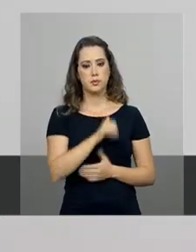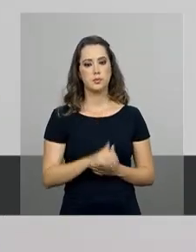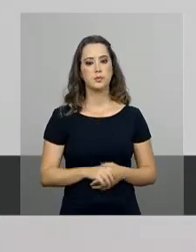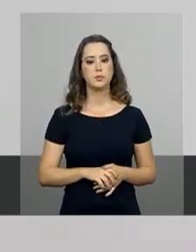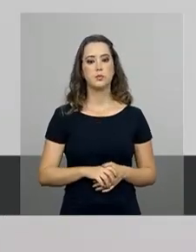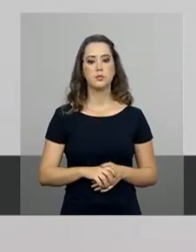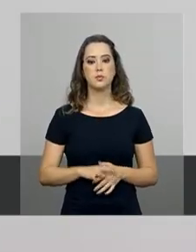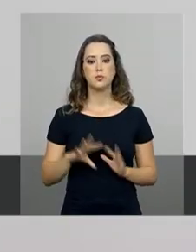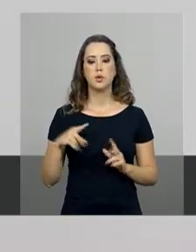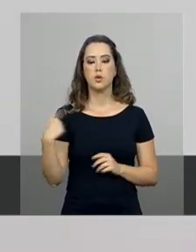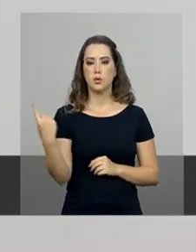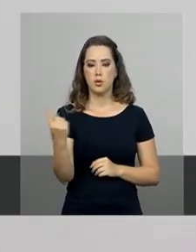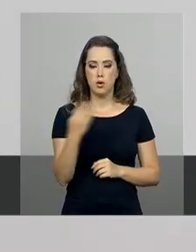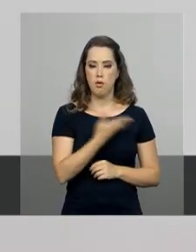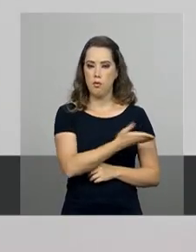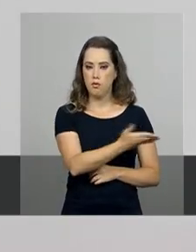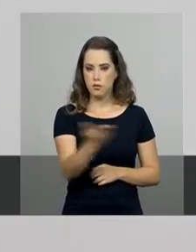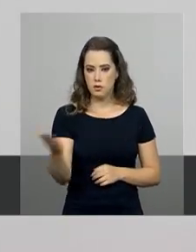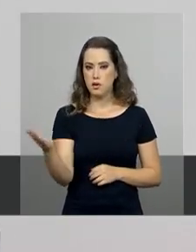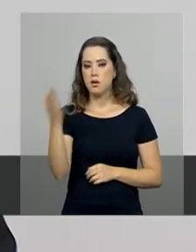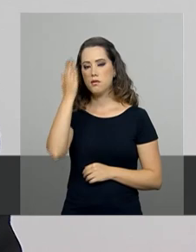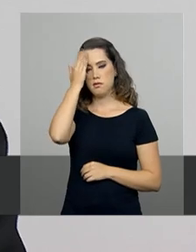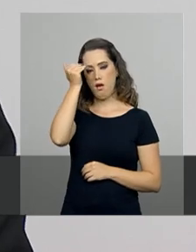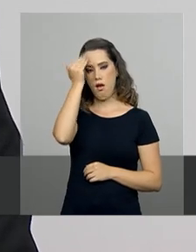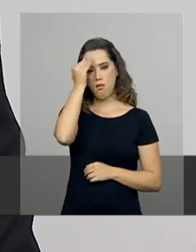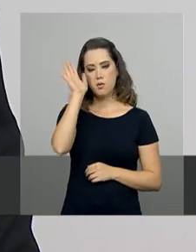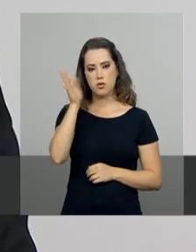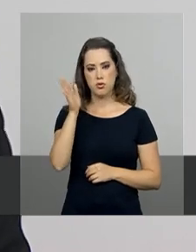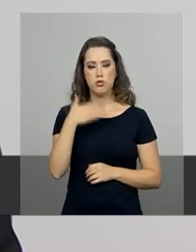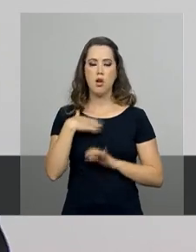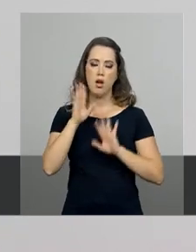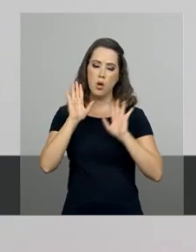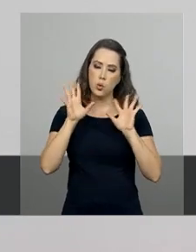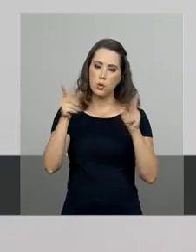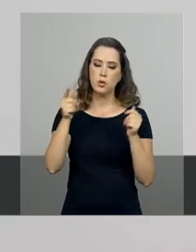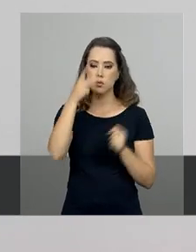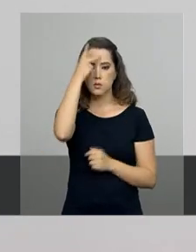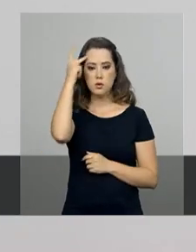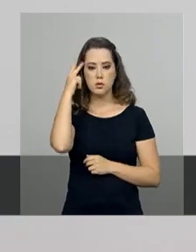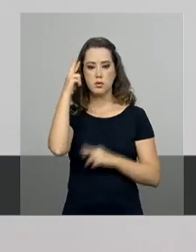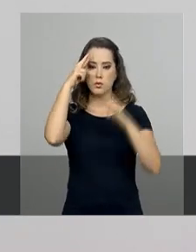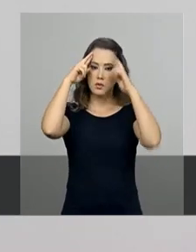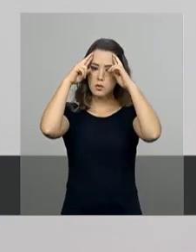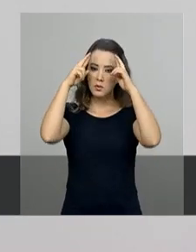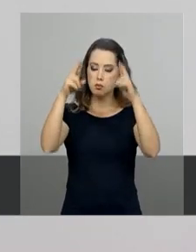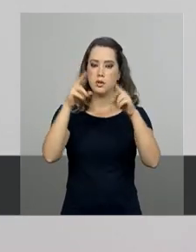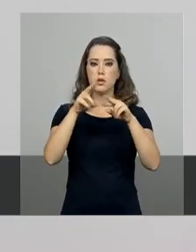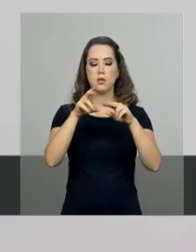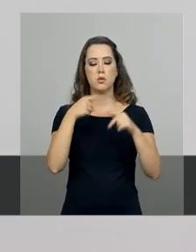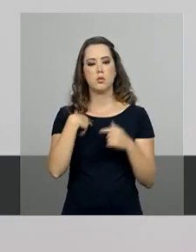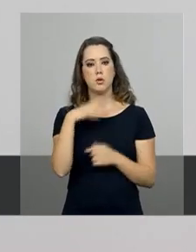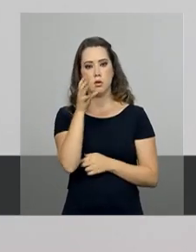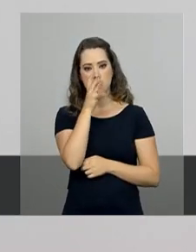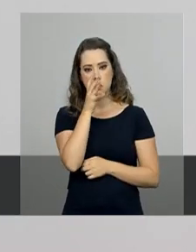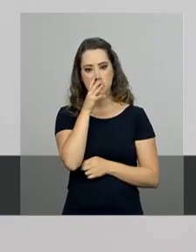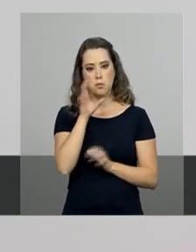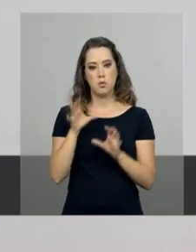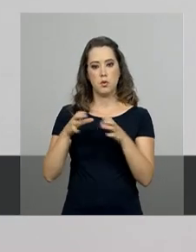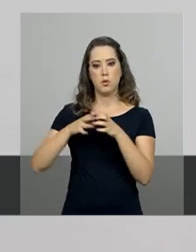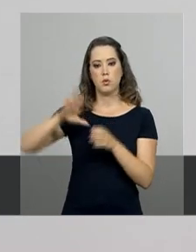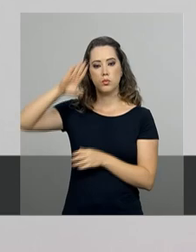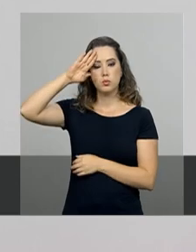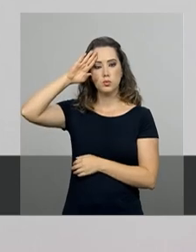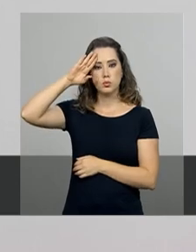todos sabem e berço que é público e notório do meu respeito e admiração pelas forças